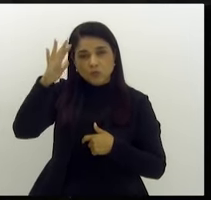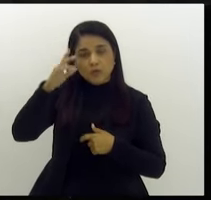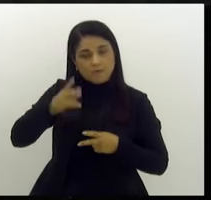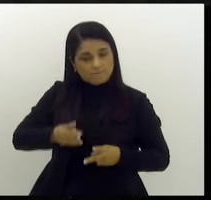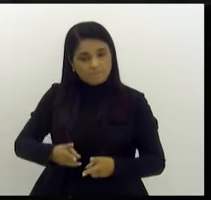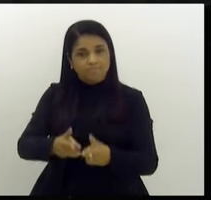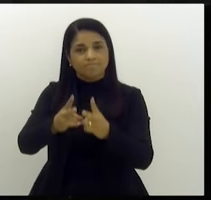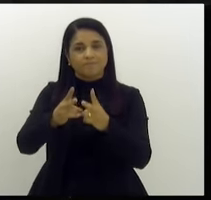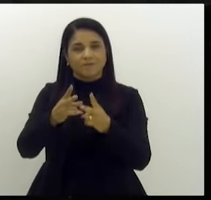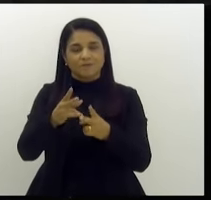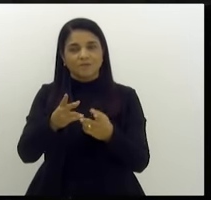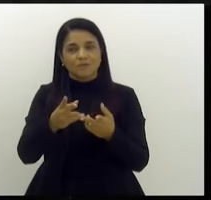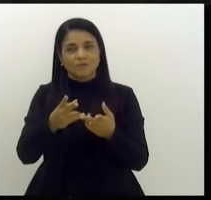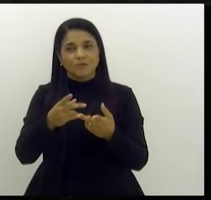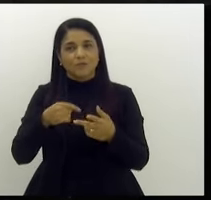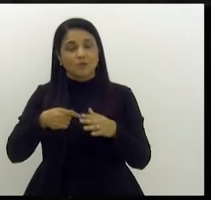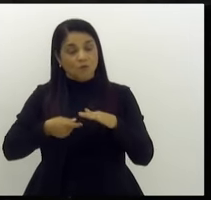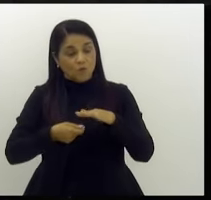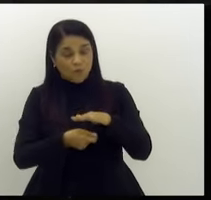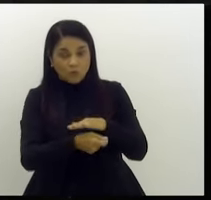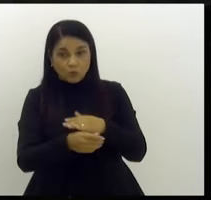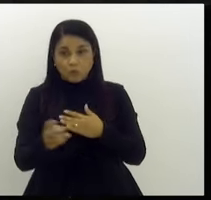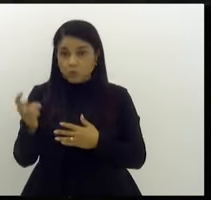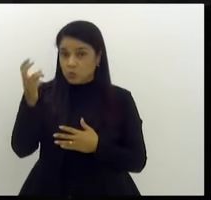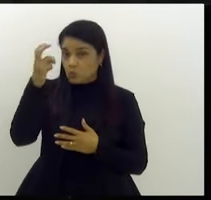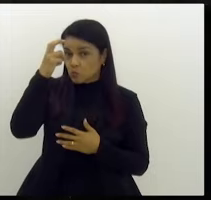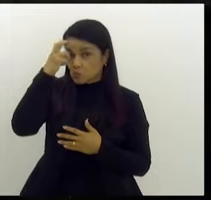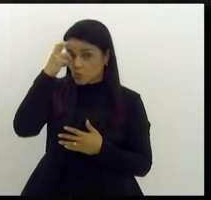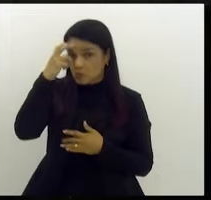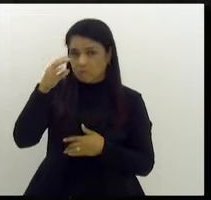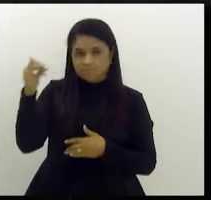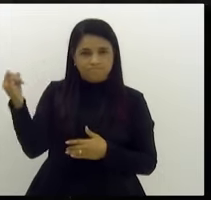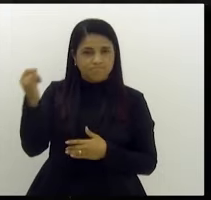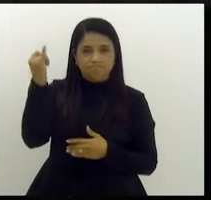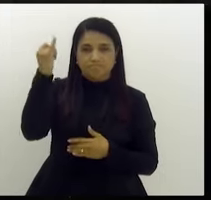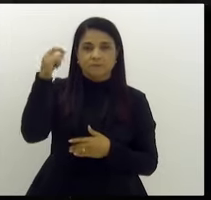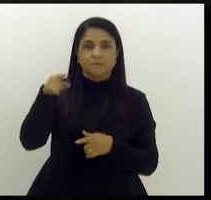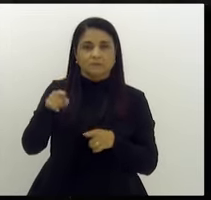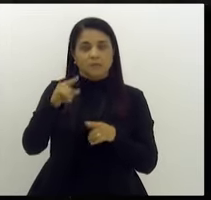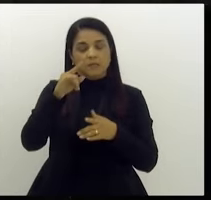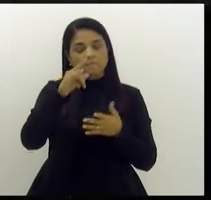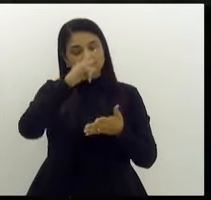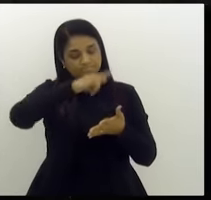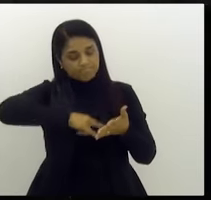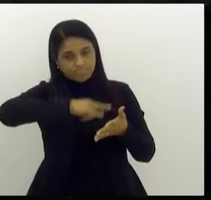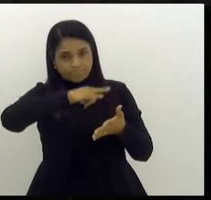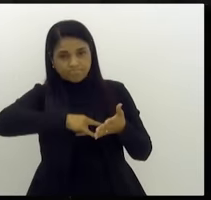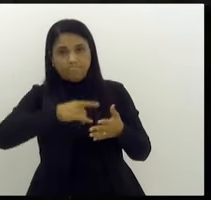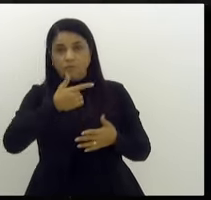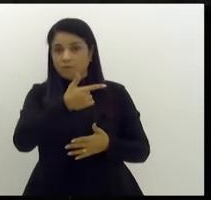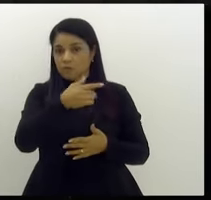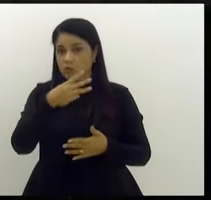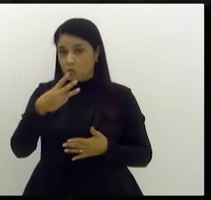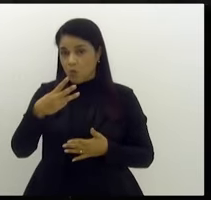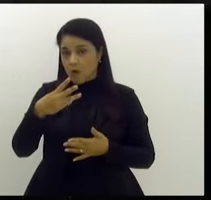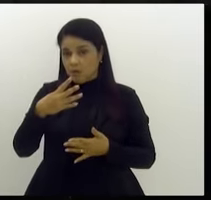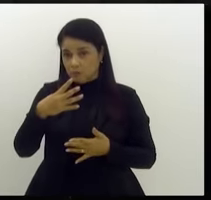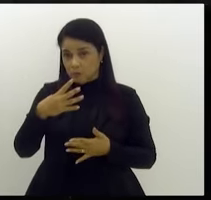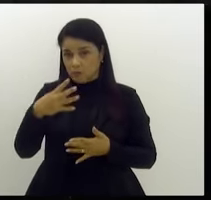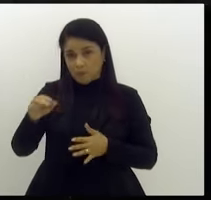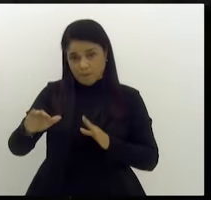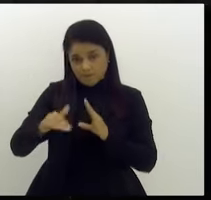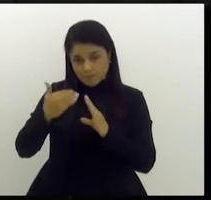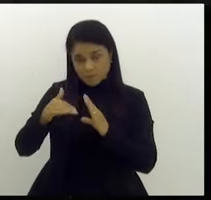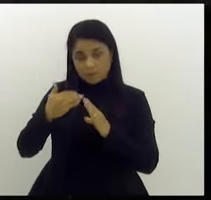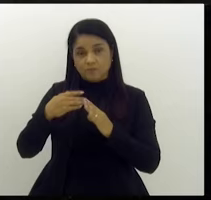adiante bem como o fundo do de cultura que também consta nessas 24 mensagens e aqui trago a nota técnica